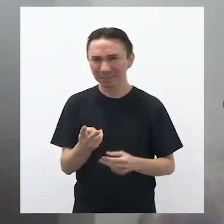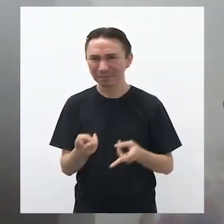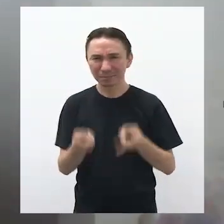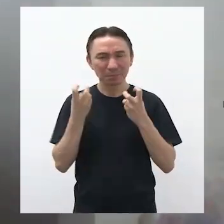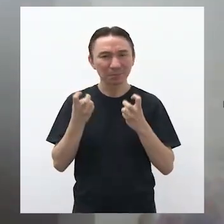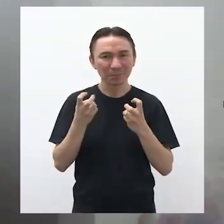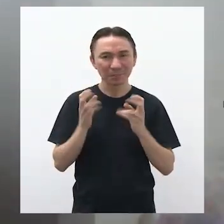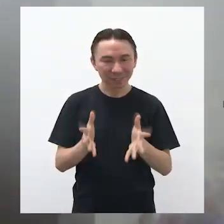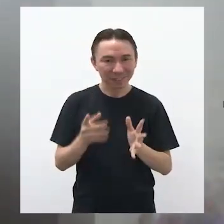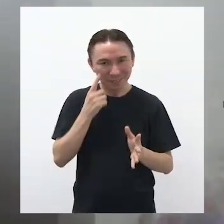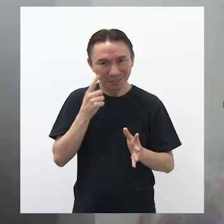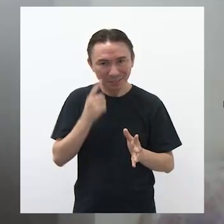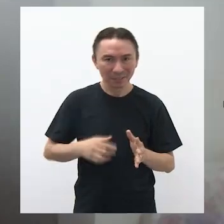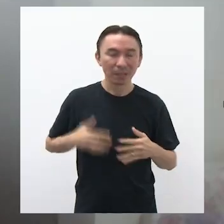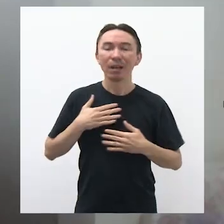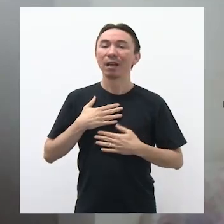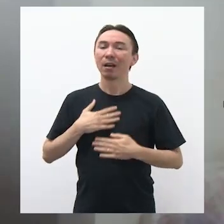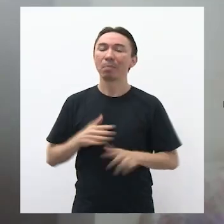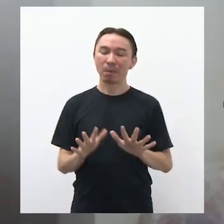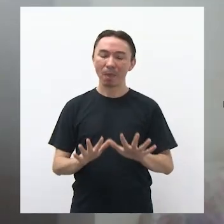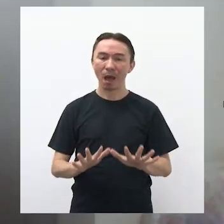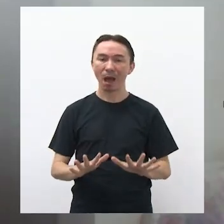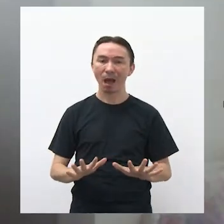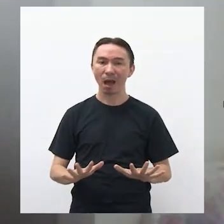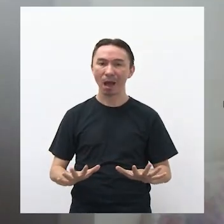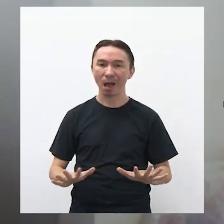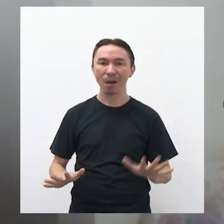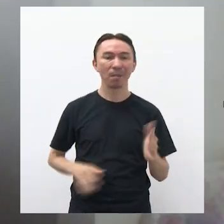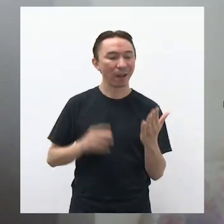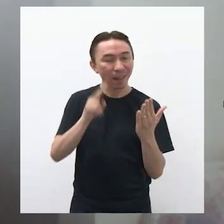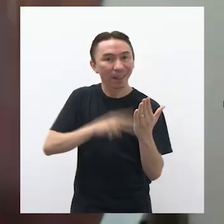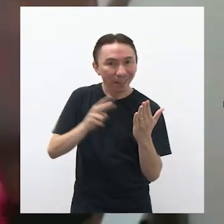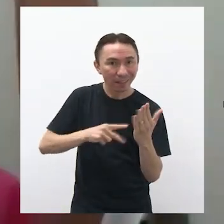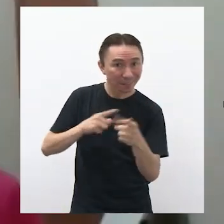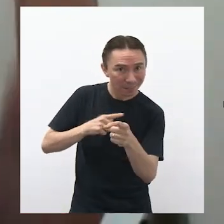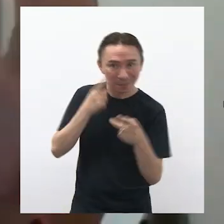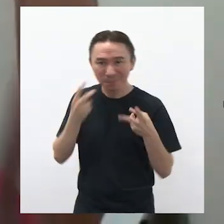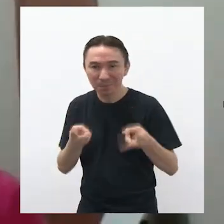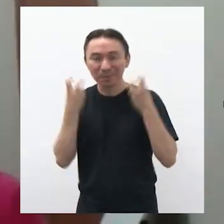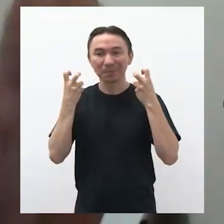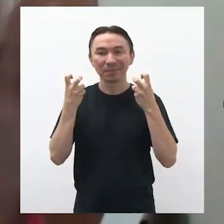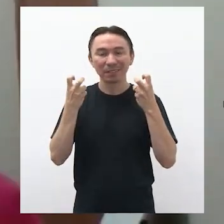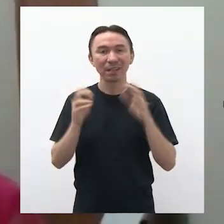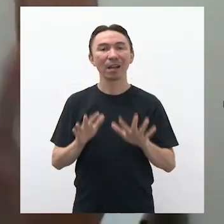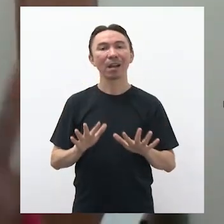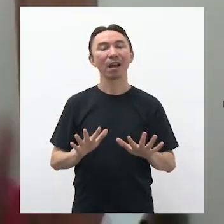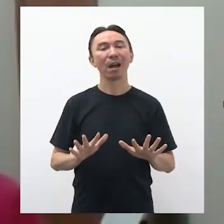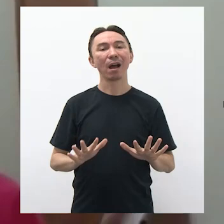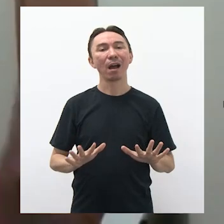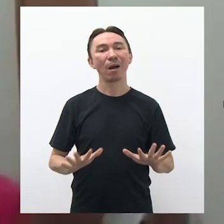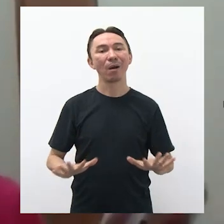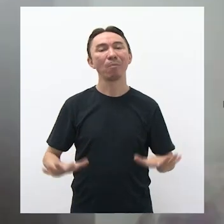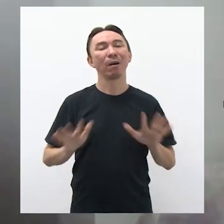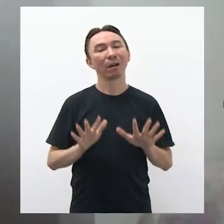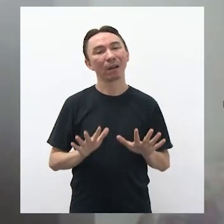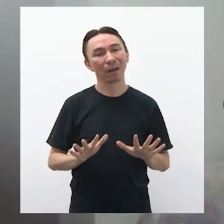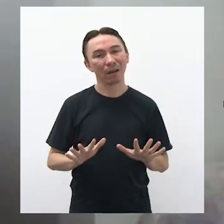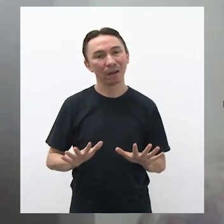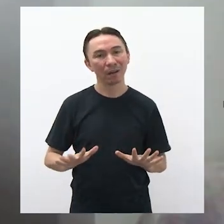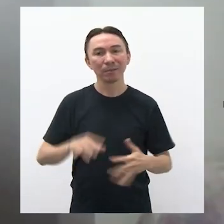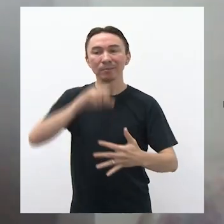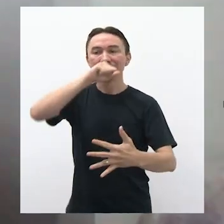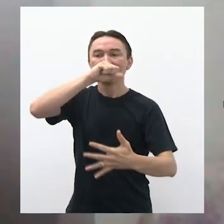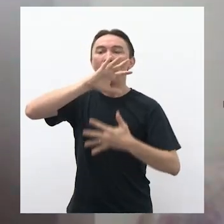estou falando mais devagar? A Tati falou, não é, Tati? Fala. Assim, então, calma, Edna. Calma, Edna, respira,